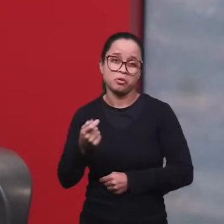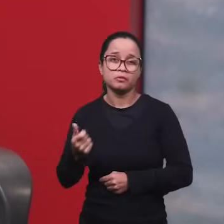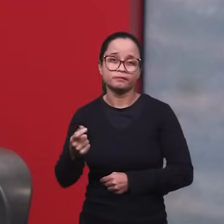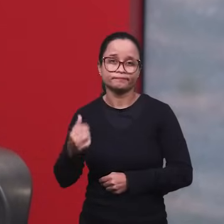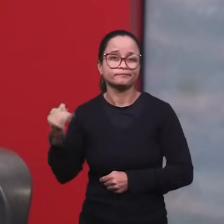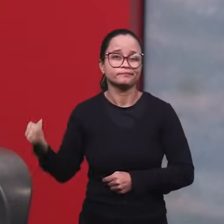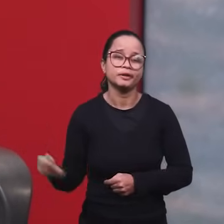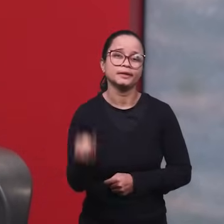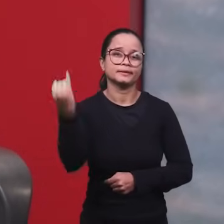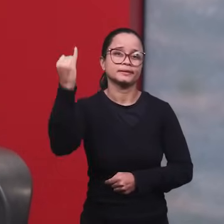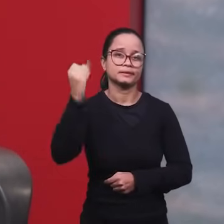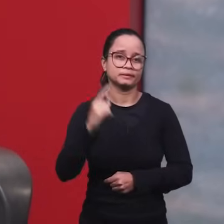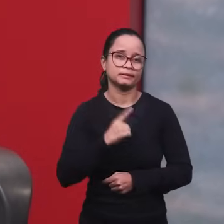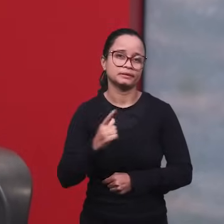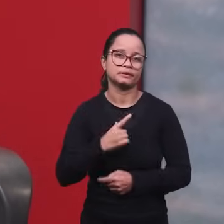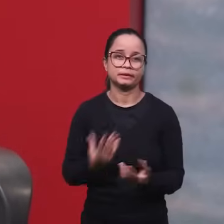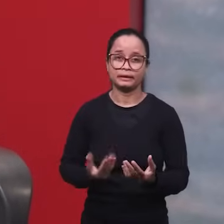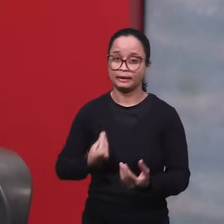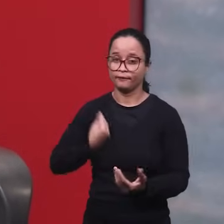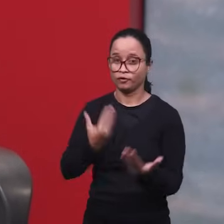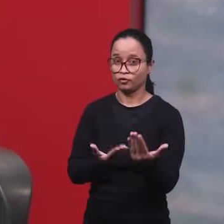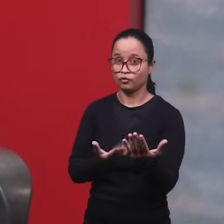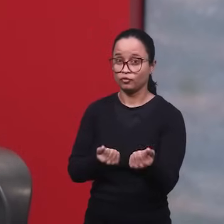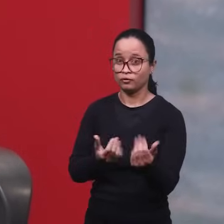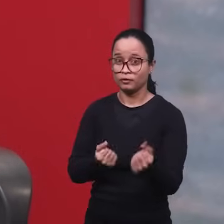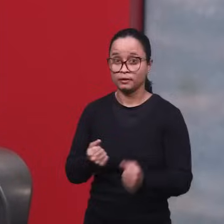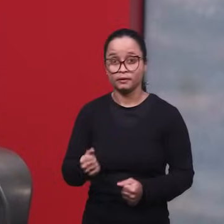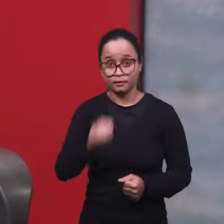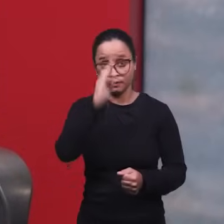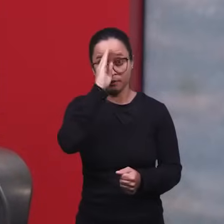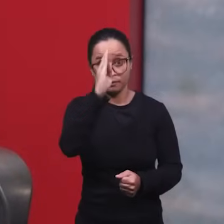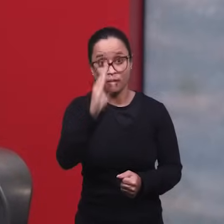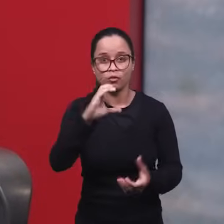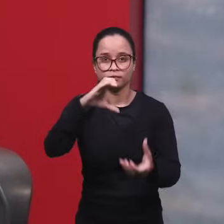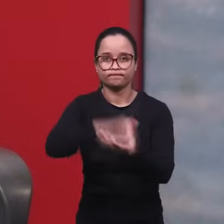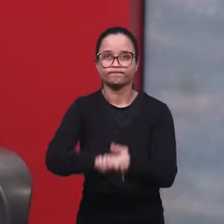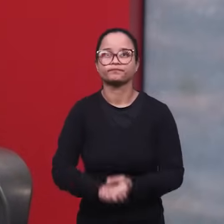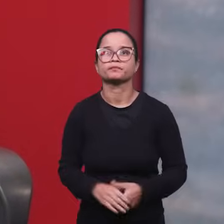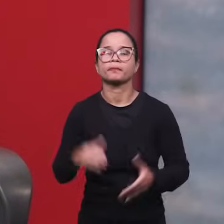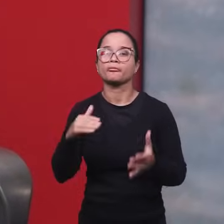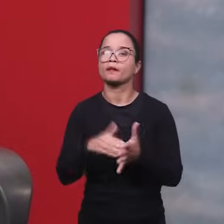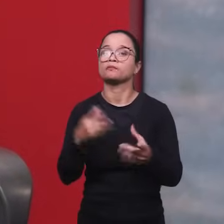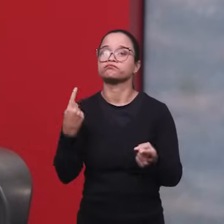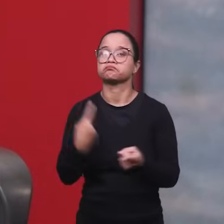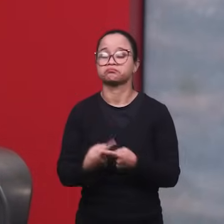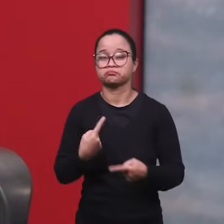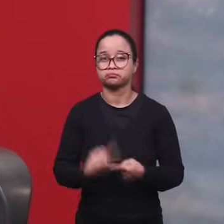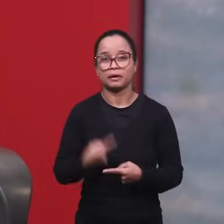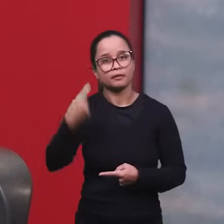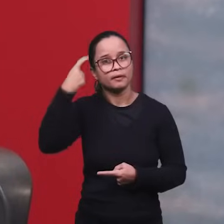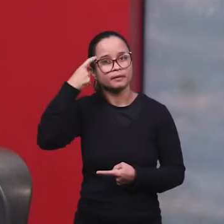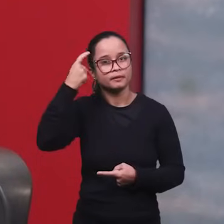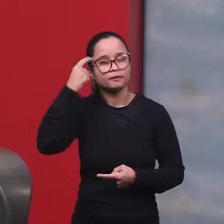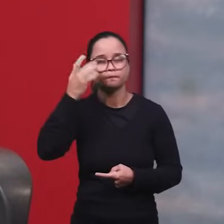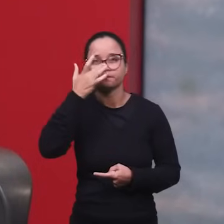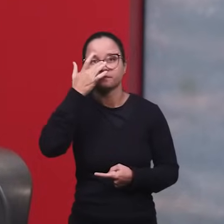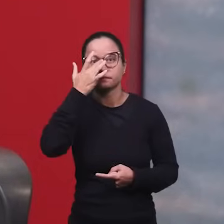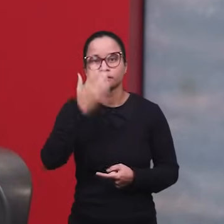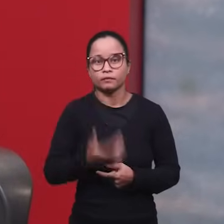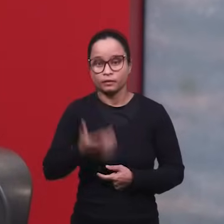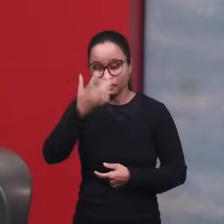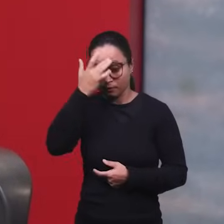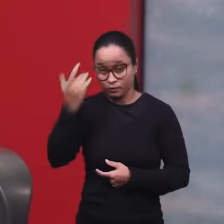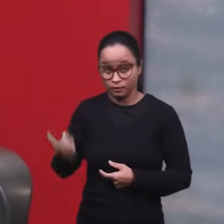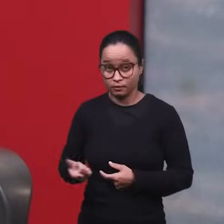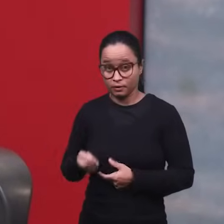tão importante na vida do jovem, e principalmente quando ele constitui um lar, enfim, até porque, pensa,